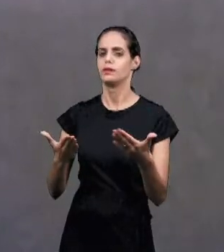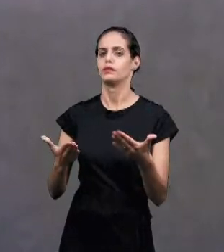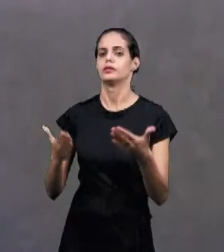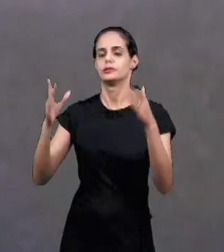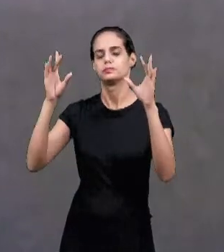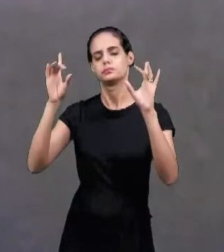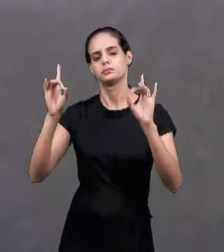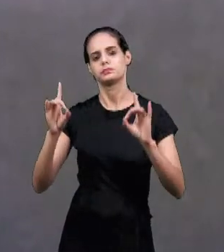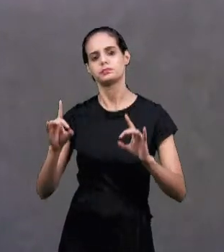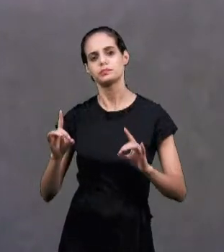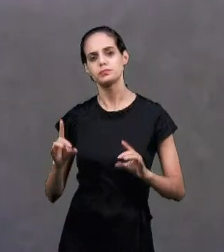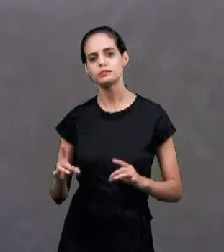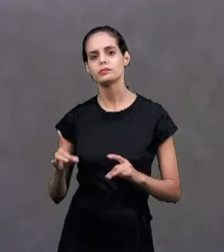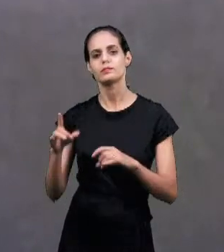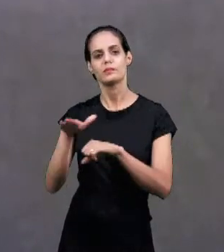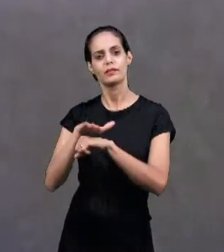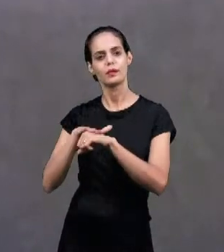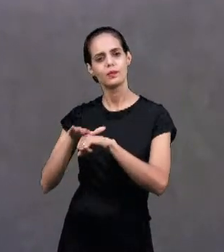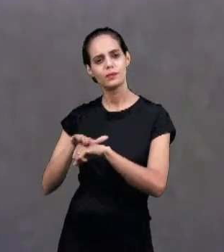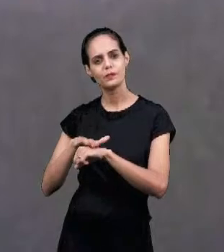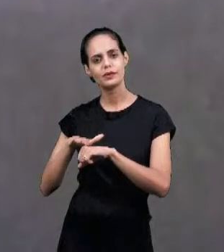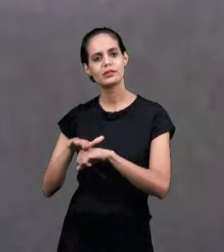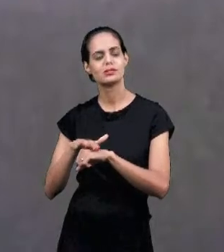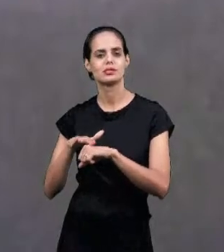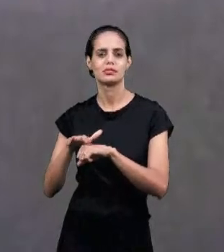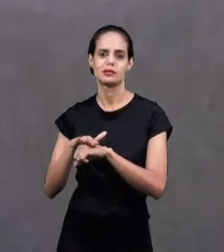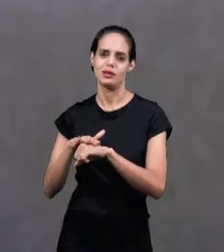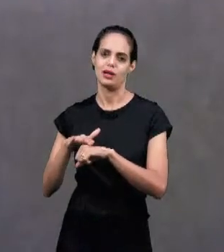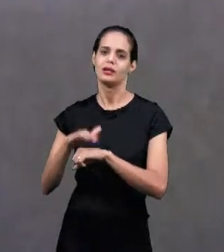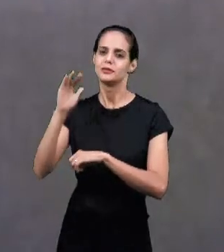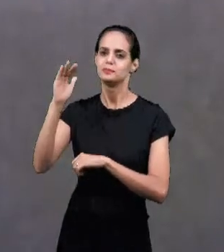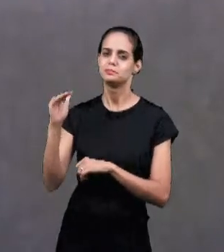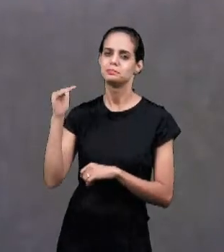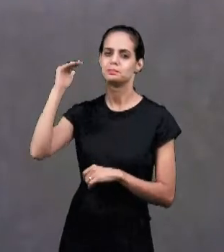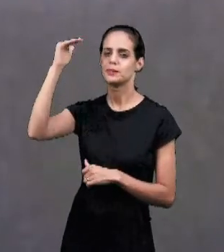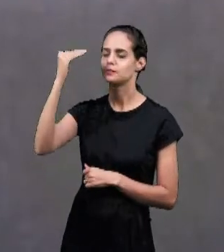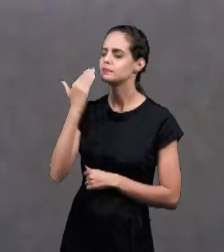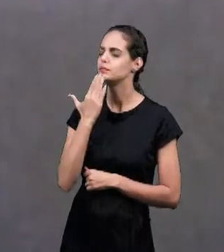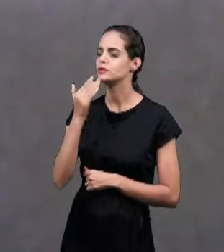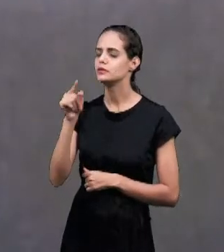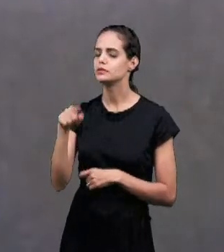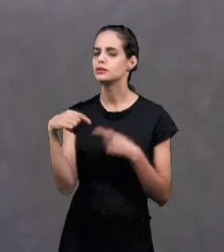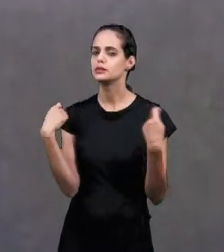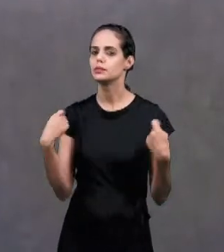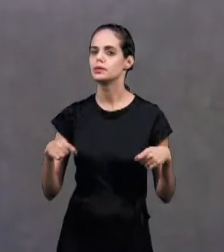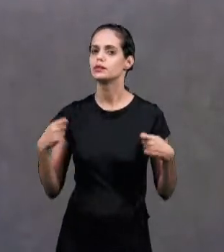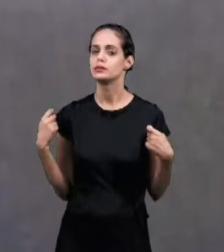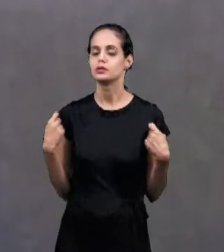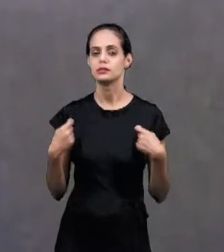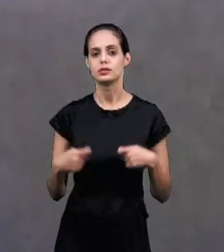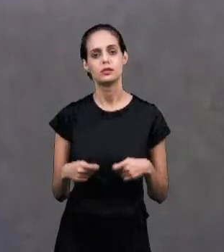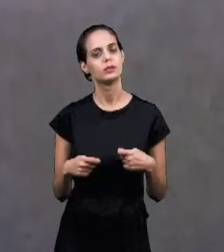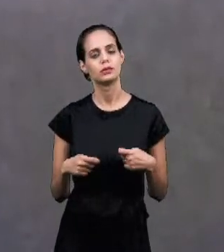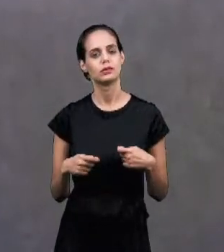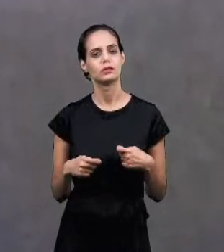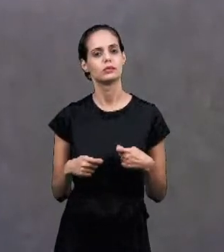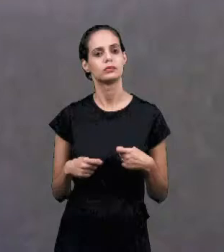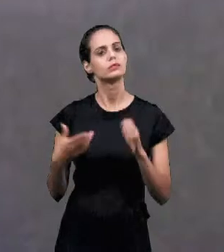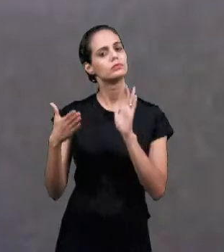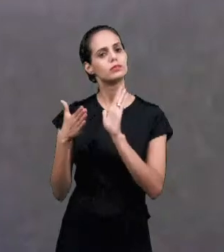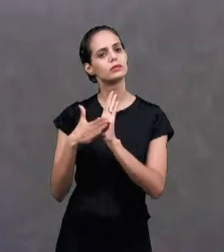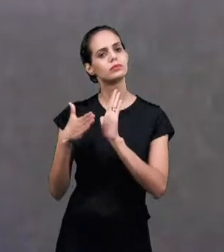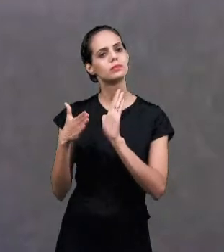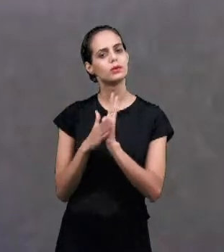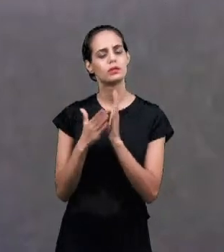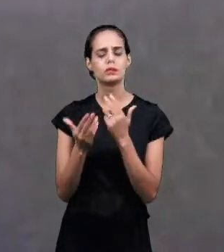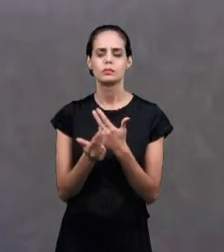essa autoridade, conversar com ela, até se for o caso, pedir alguma coisa que você está precisando, né? Ou propor alguma coisa.